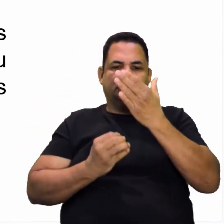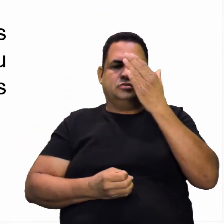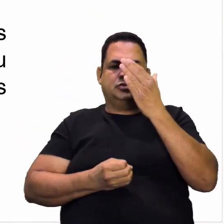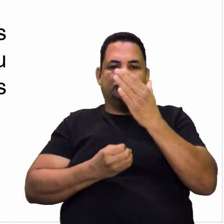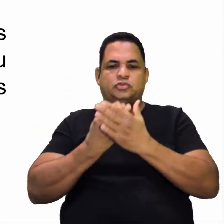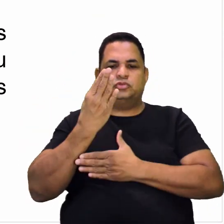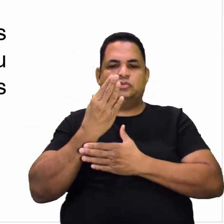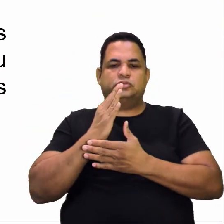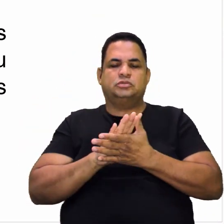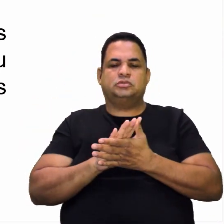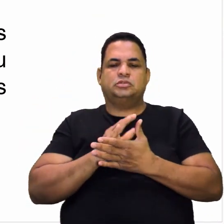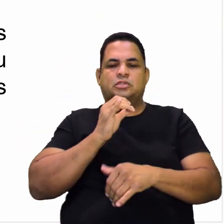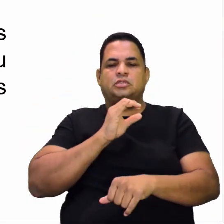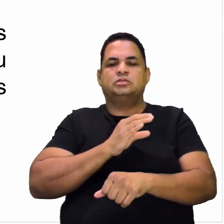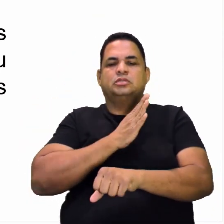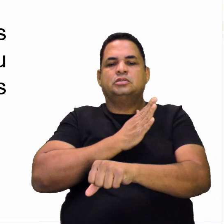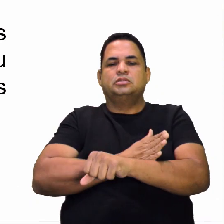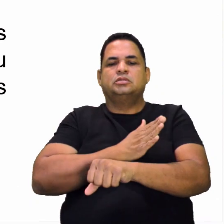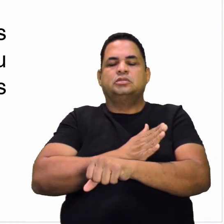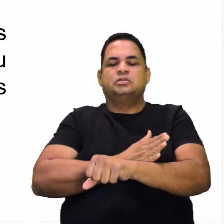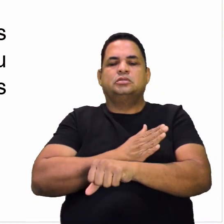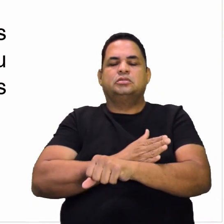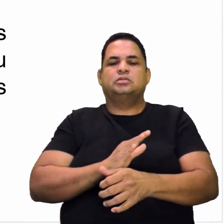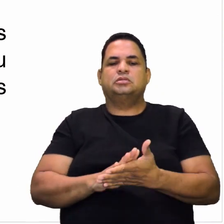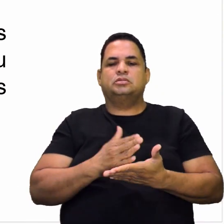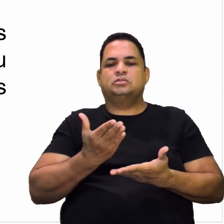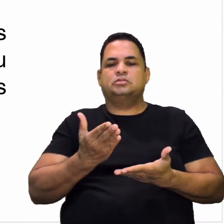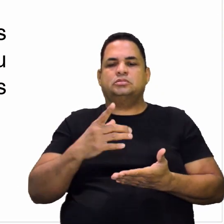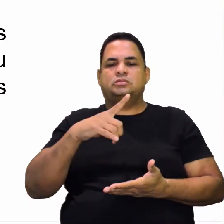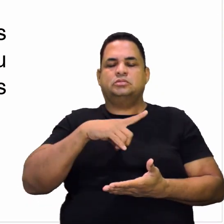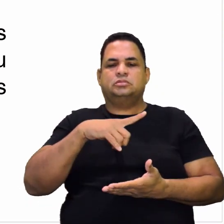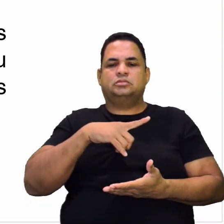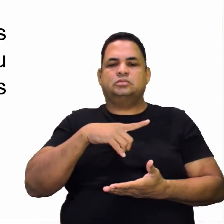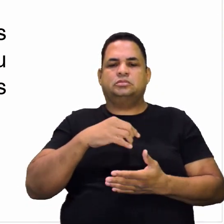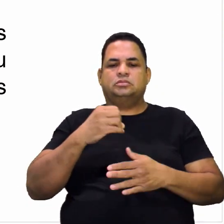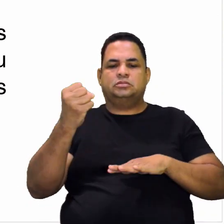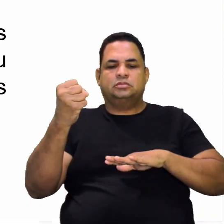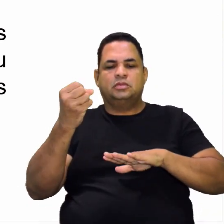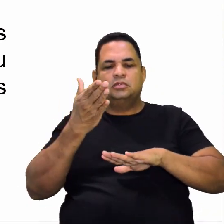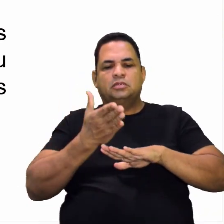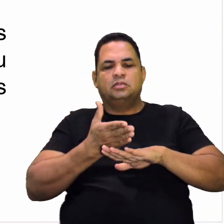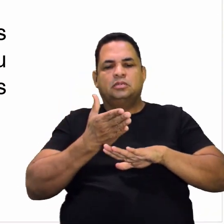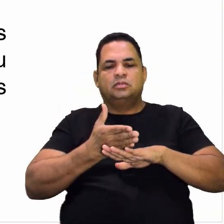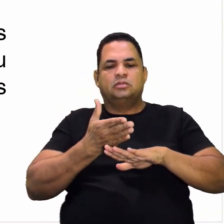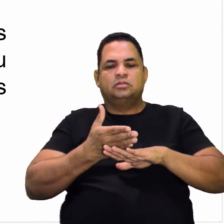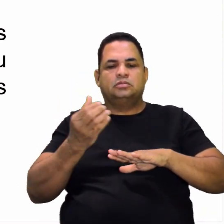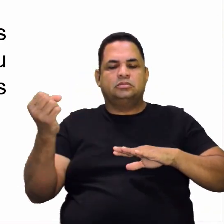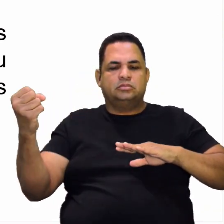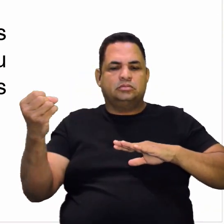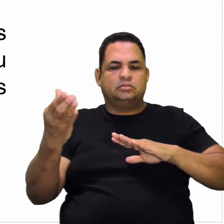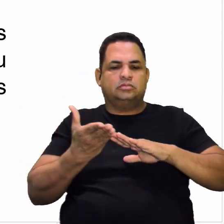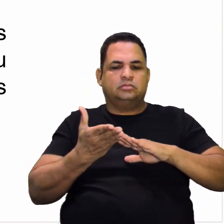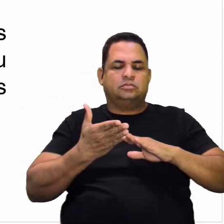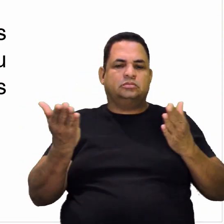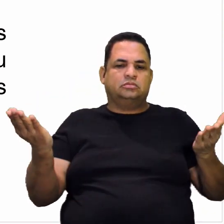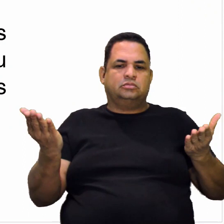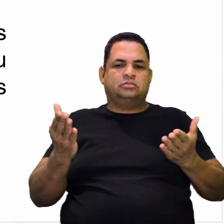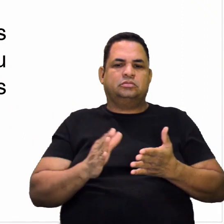Média. E de lá para cá, a Idade Moderna, Idade Contemporânea e hoje Idade